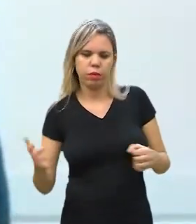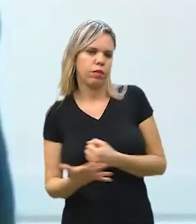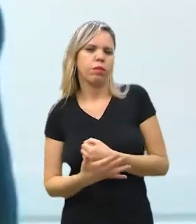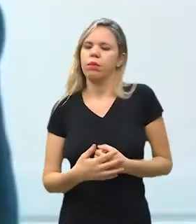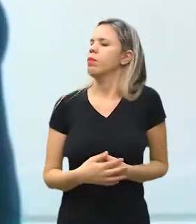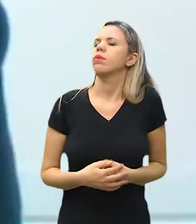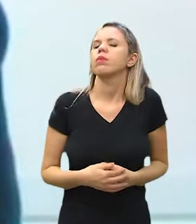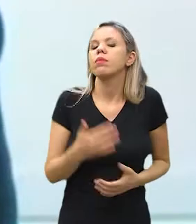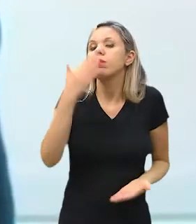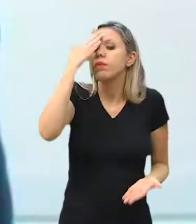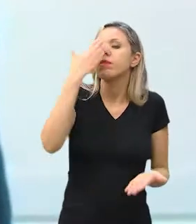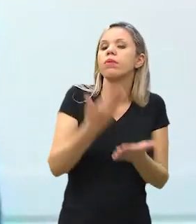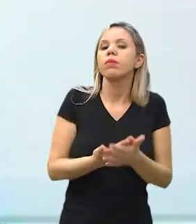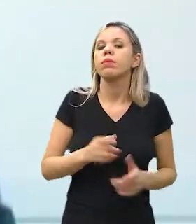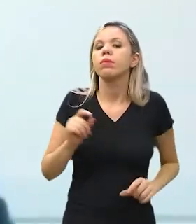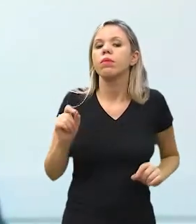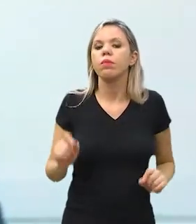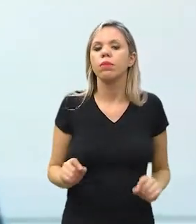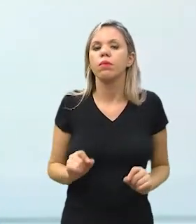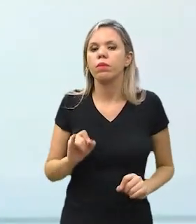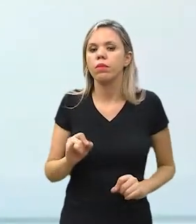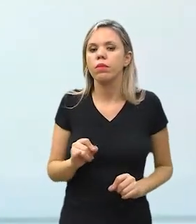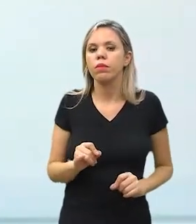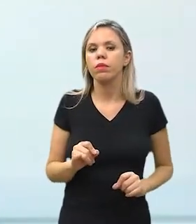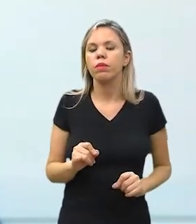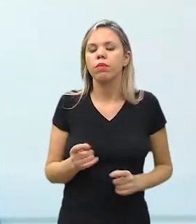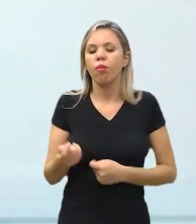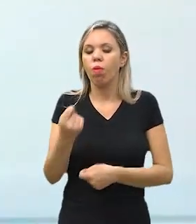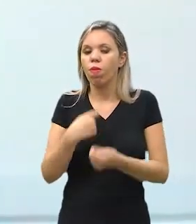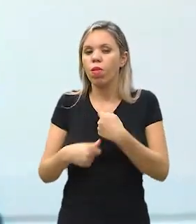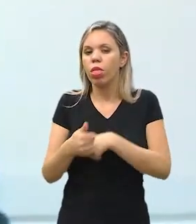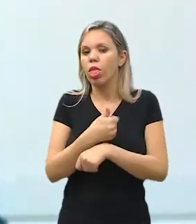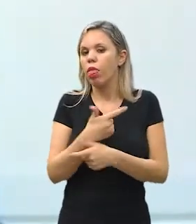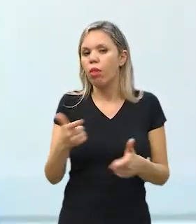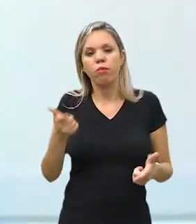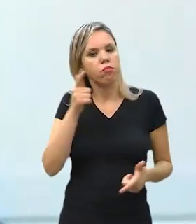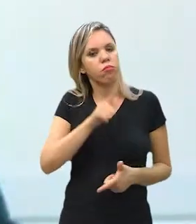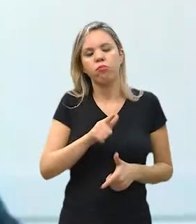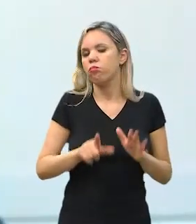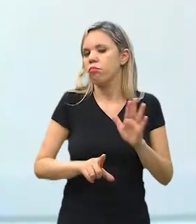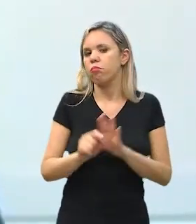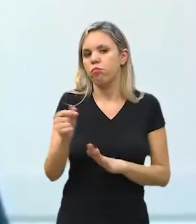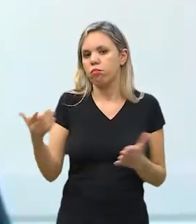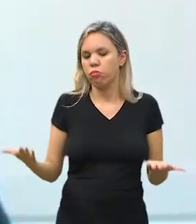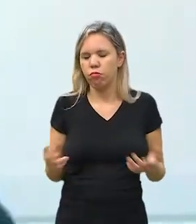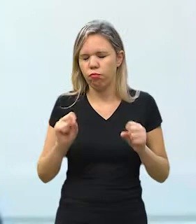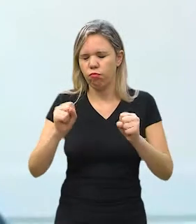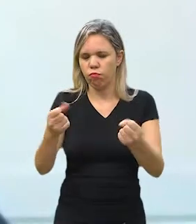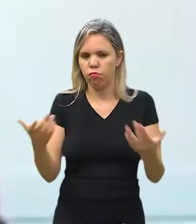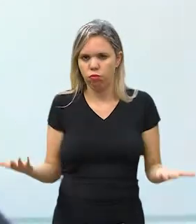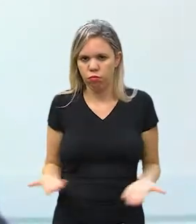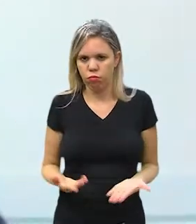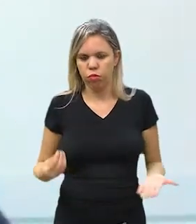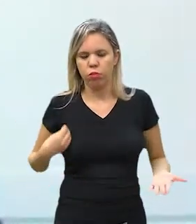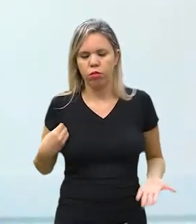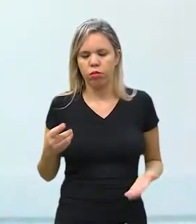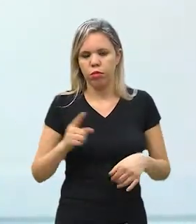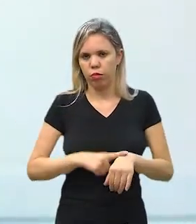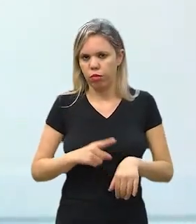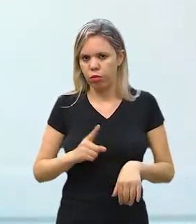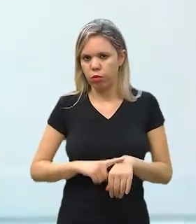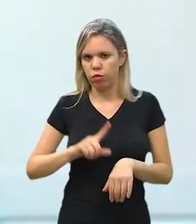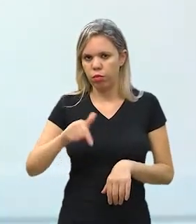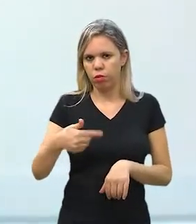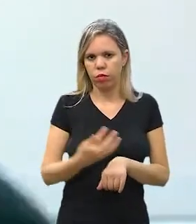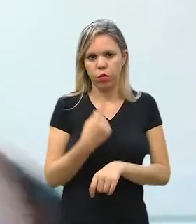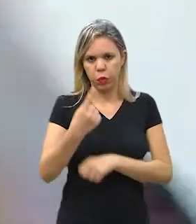fundamental nesse momento da pandemia. Eu acredito que, se não fosse network, a gente não estaria forte igual